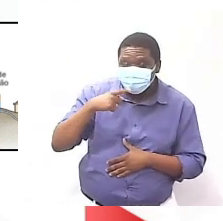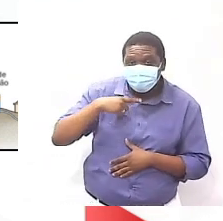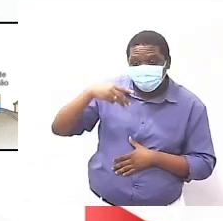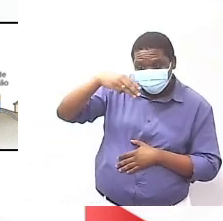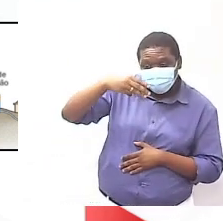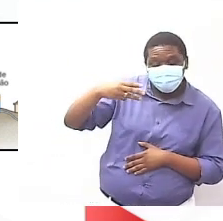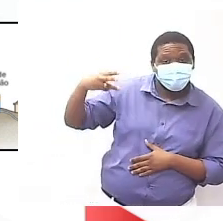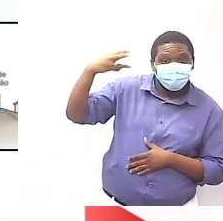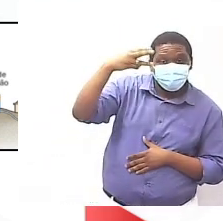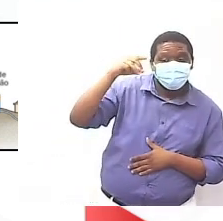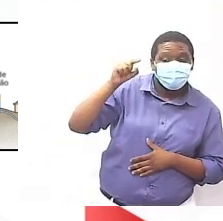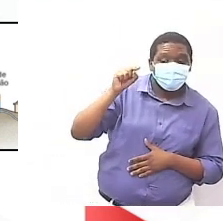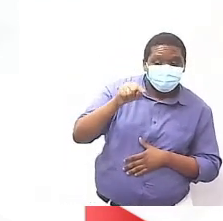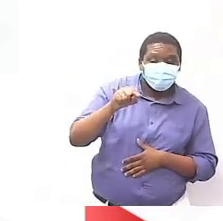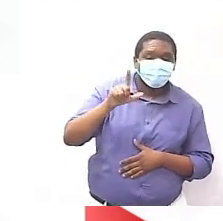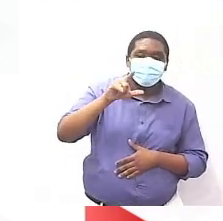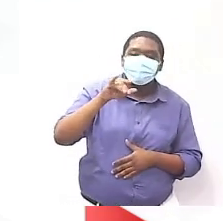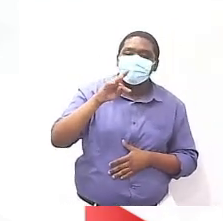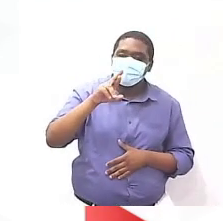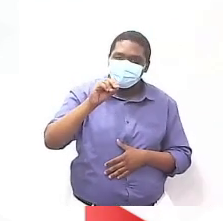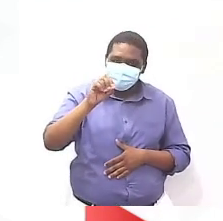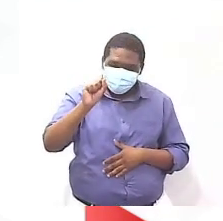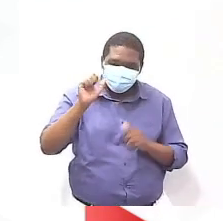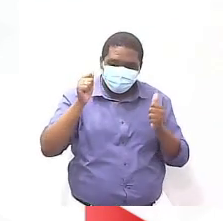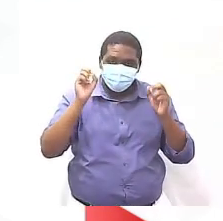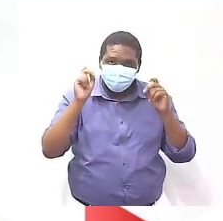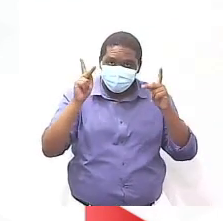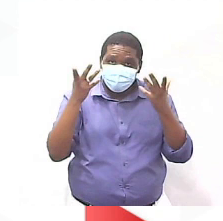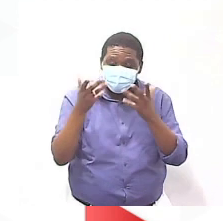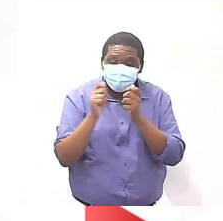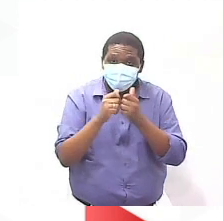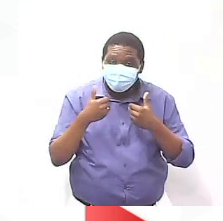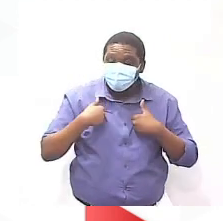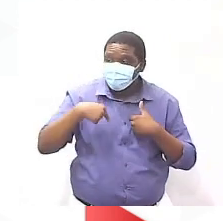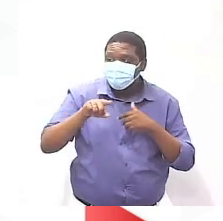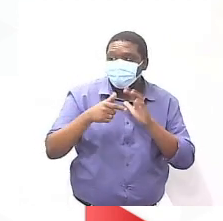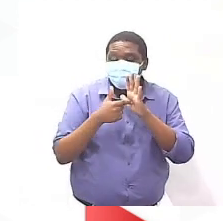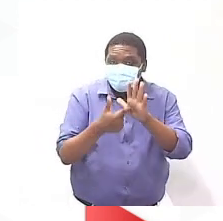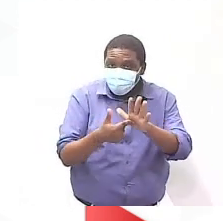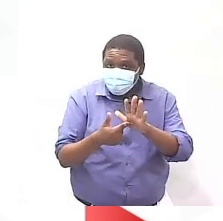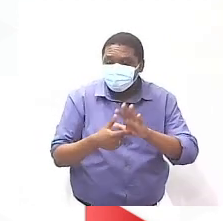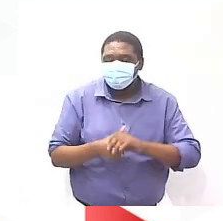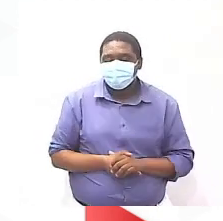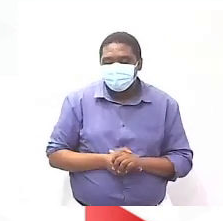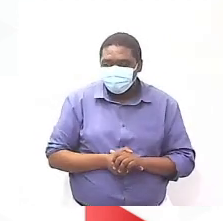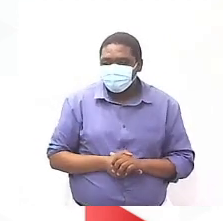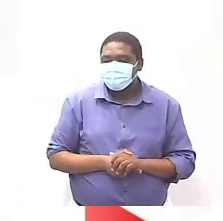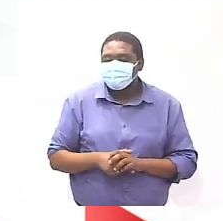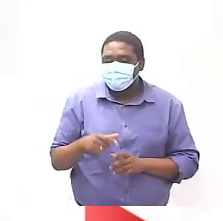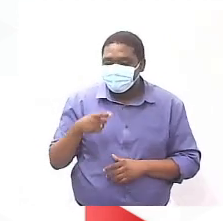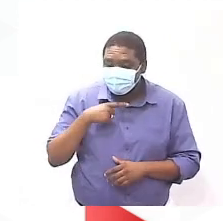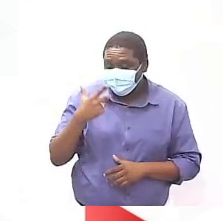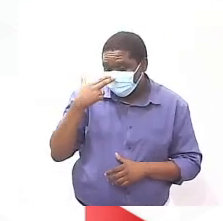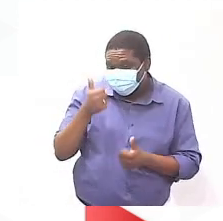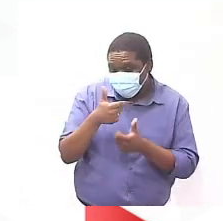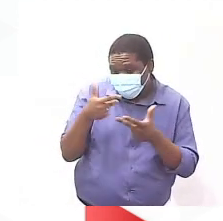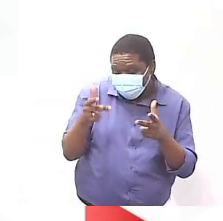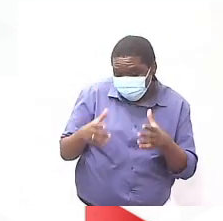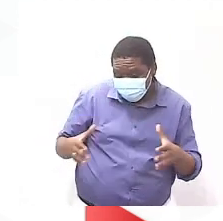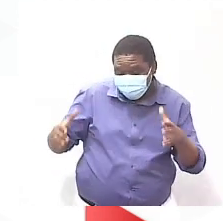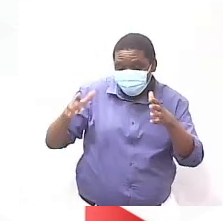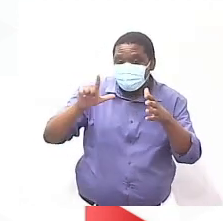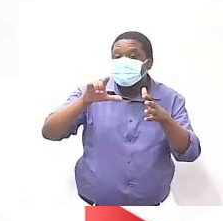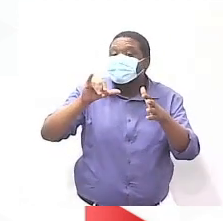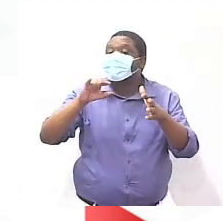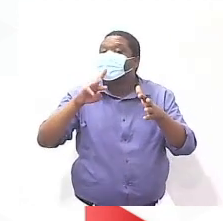cúbico, 1000 litros, fechou? Vem comigo agora que eu vou te mostrar de litragem, tá bom? Mesma coisa, de litro para